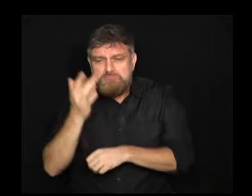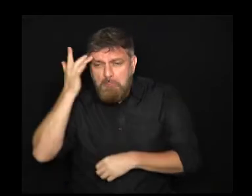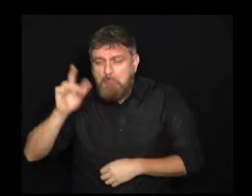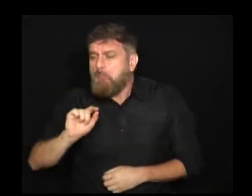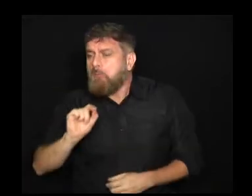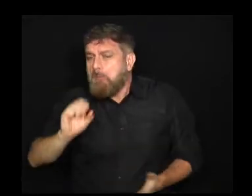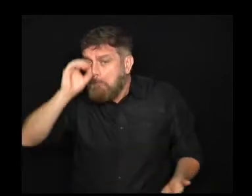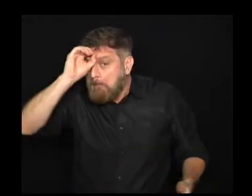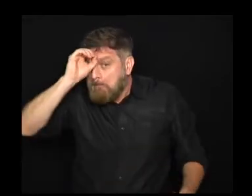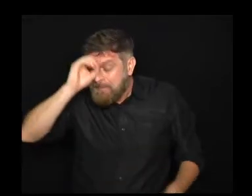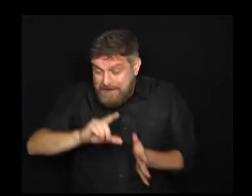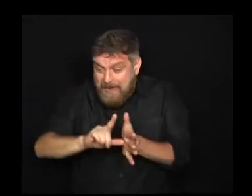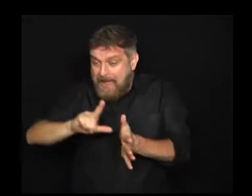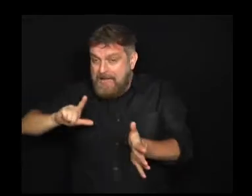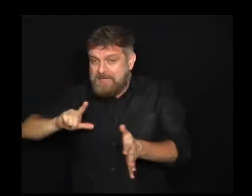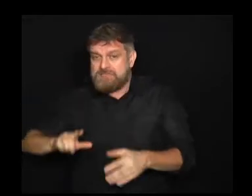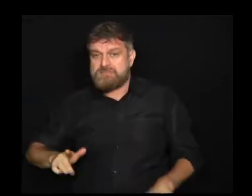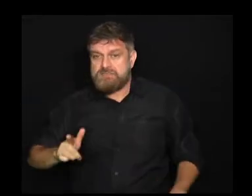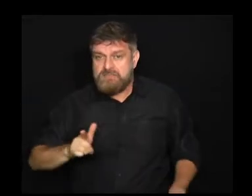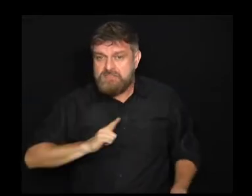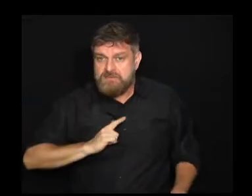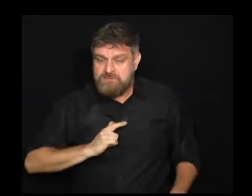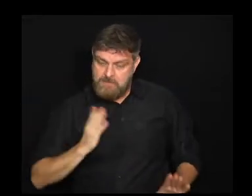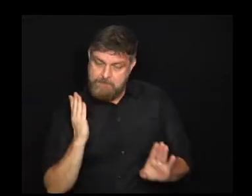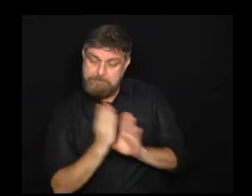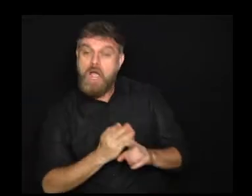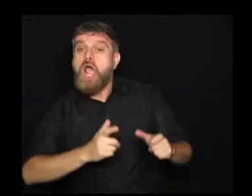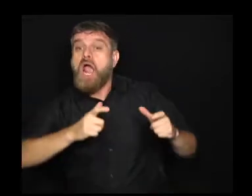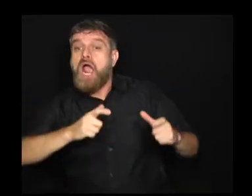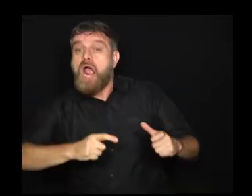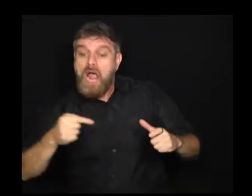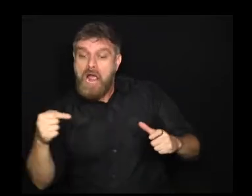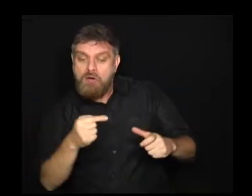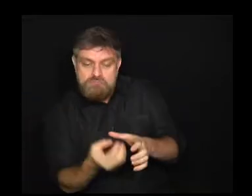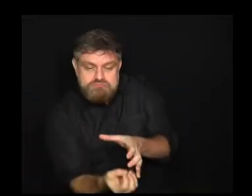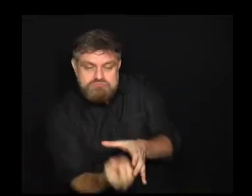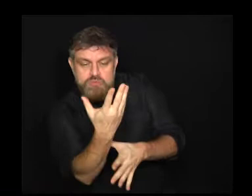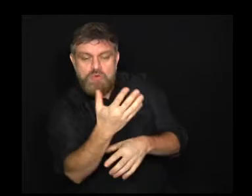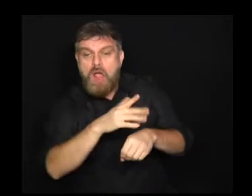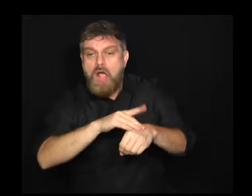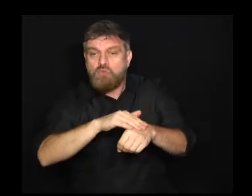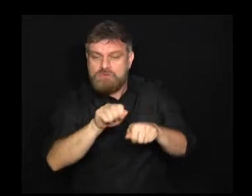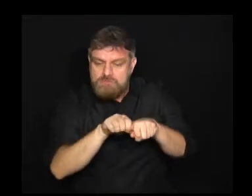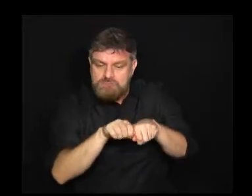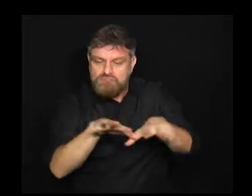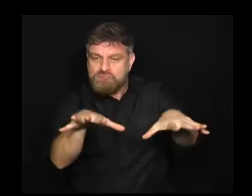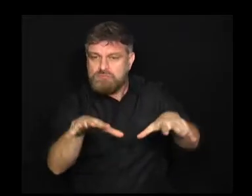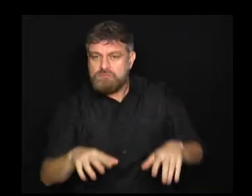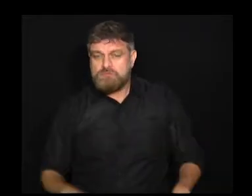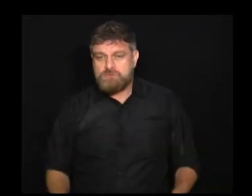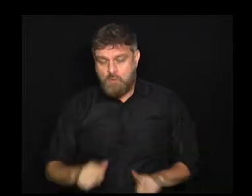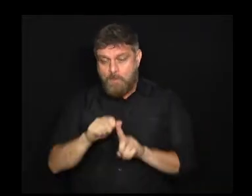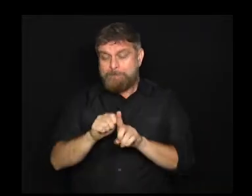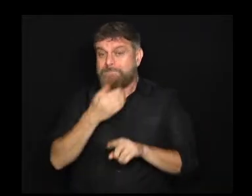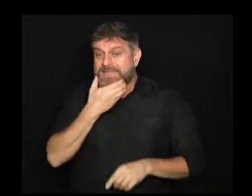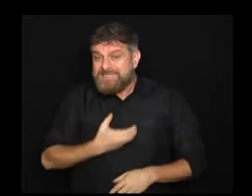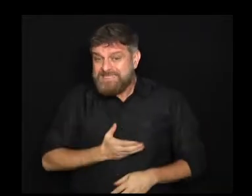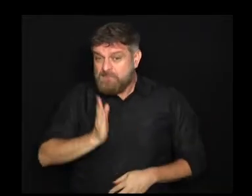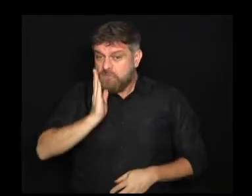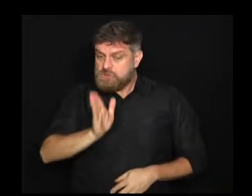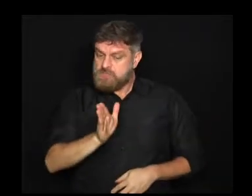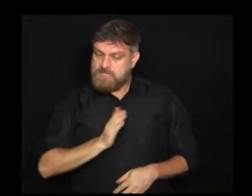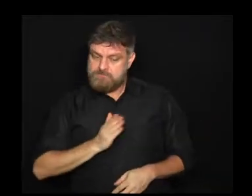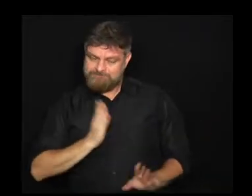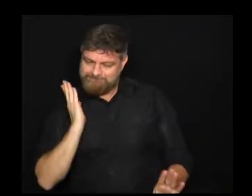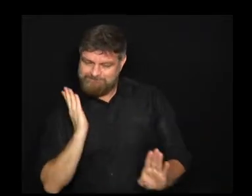causando a doença, foi possível identificar aonde estava causando a doença. Então, final de dezembro já foi